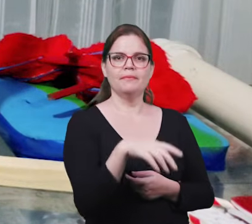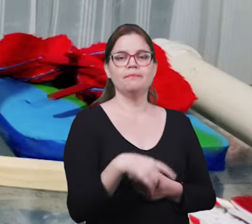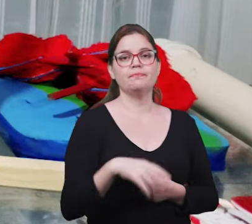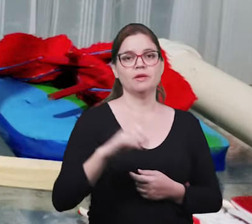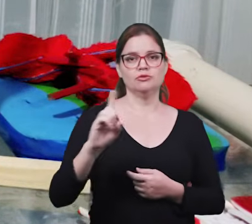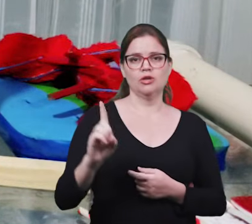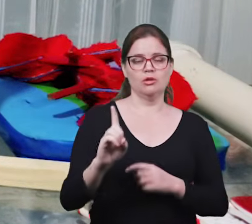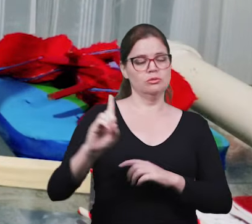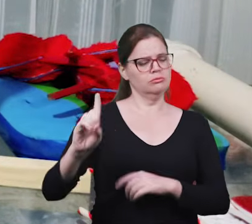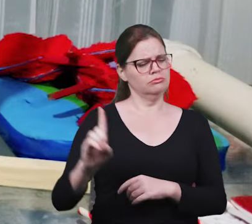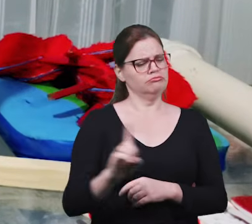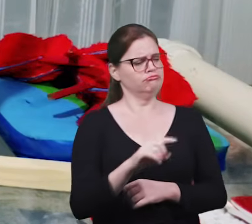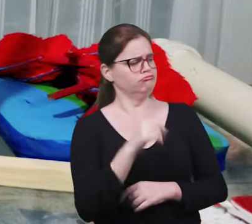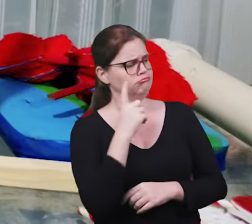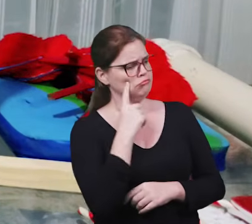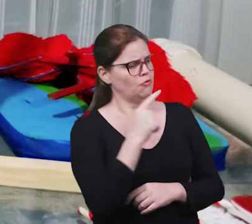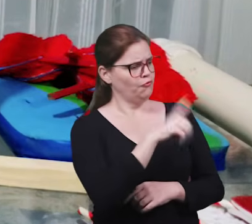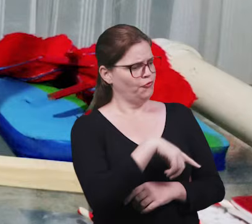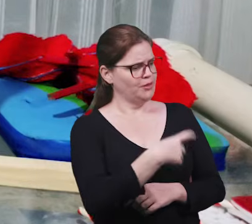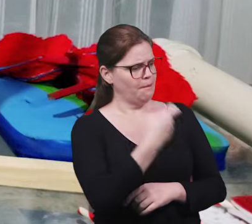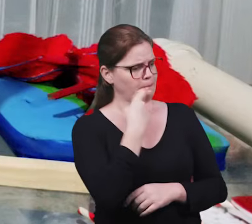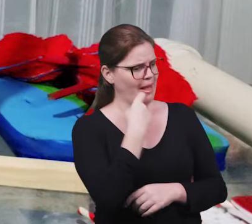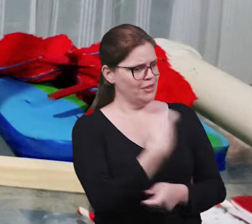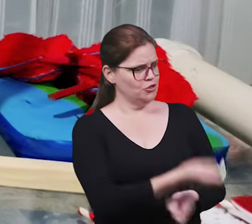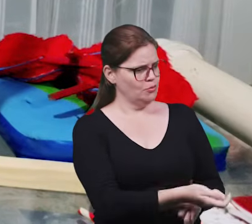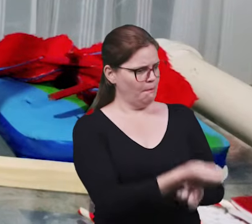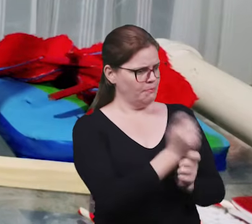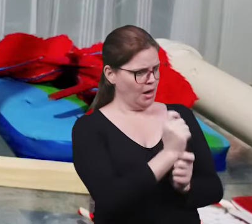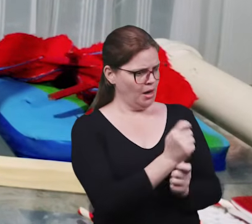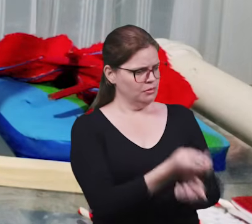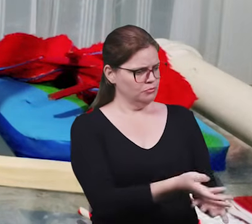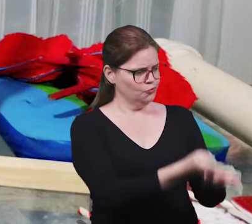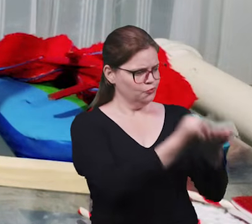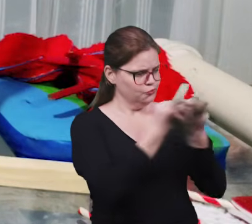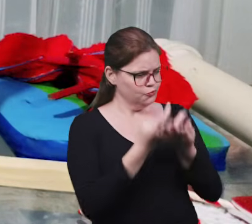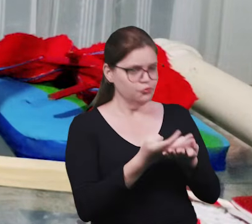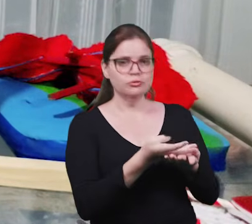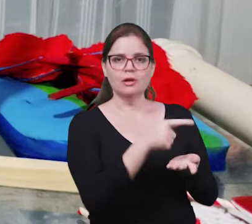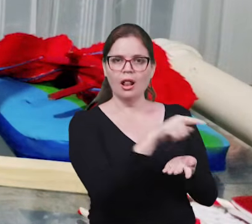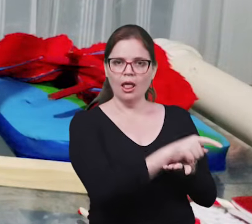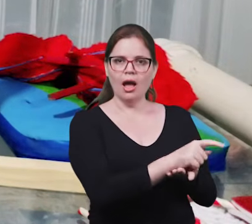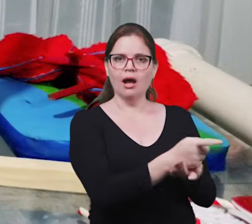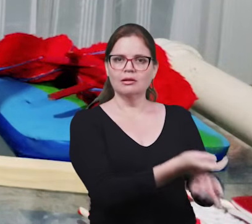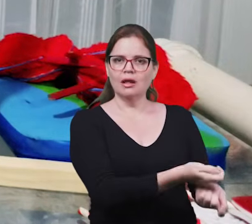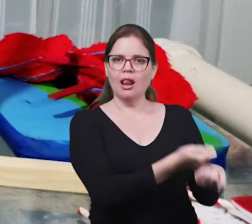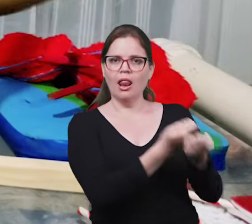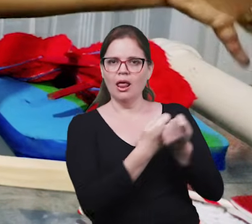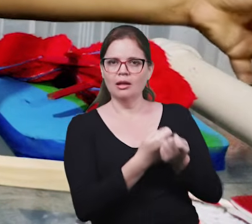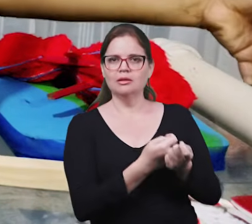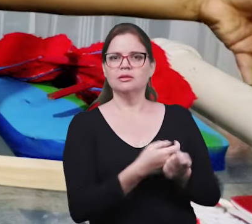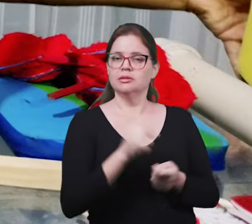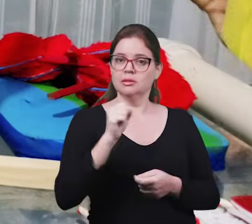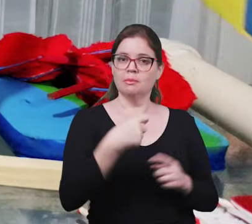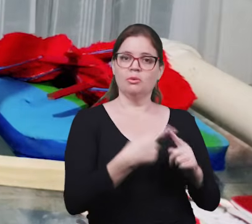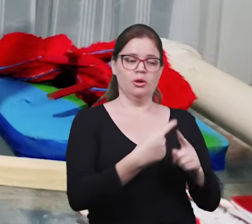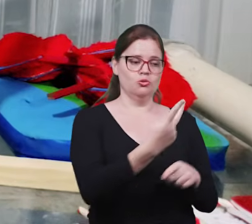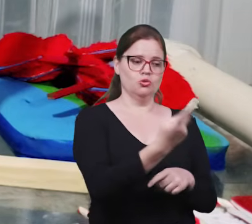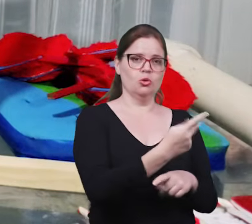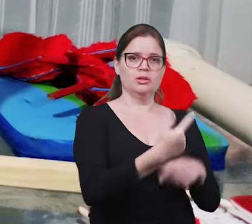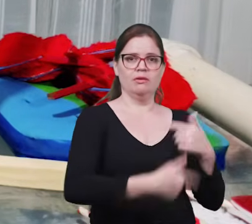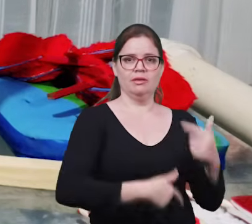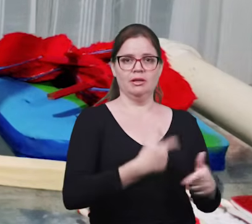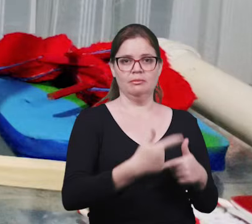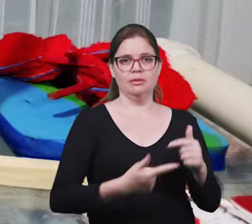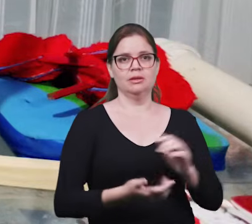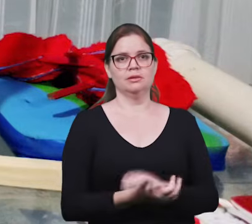eram pescadores de peixes. Porque eles eram pescadores de peixes, né? Eles estavam ali trabalhando.